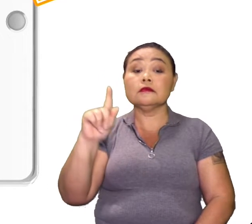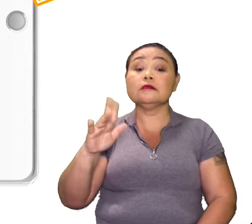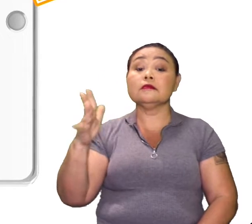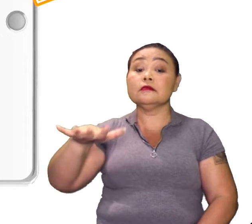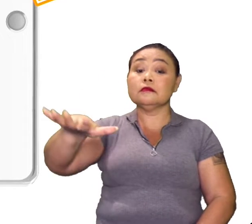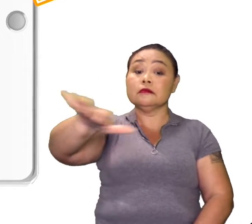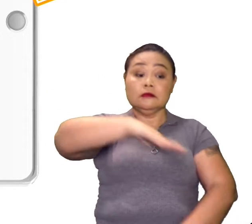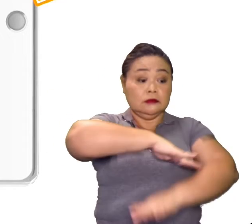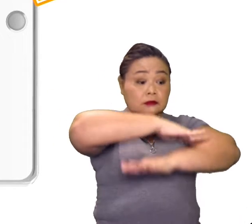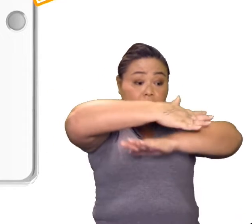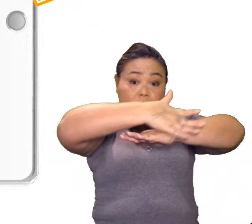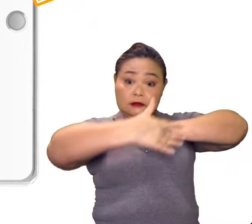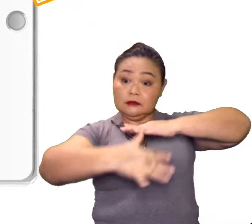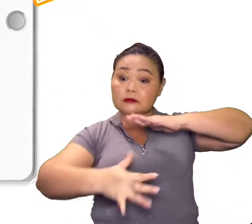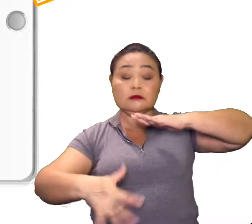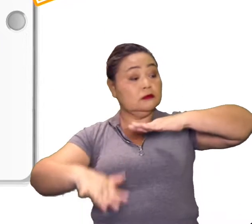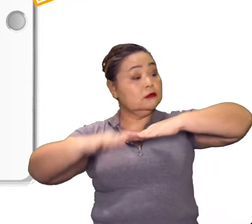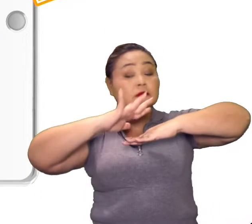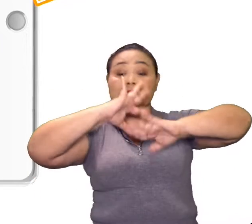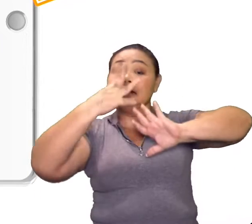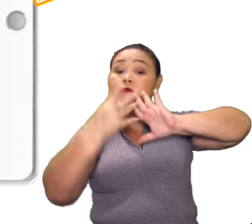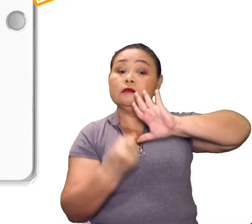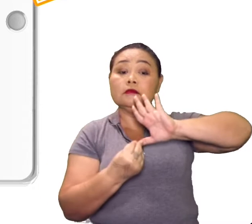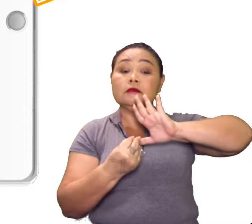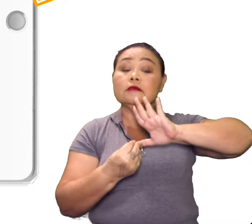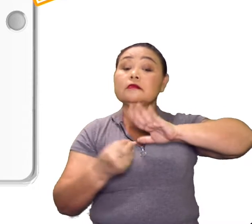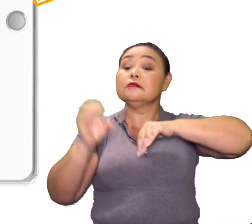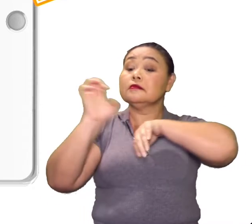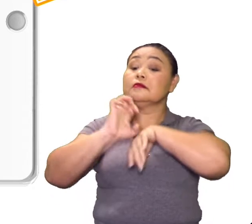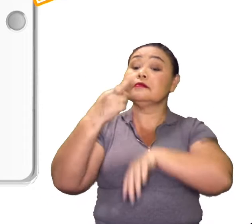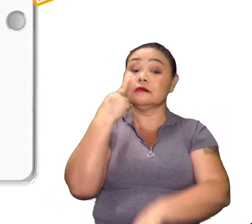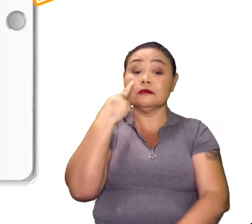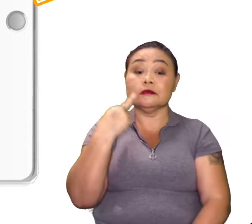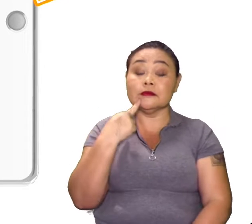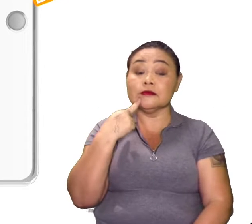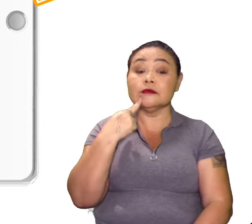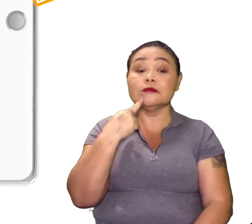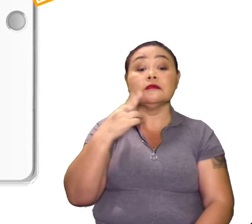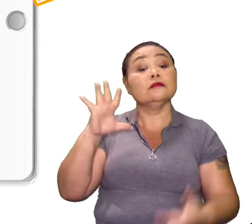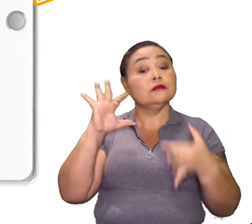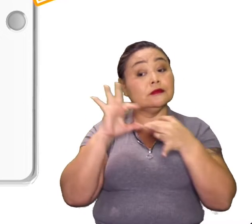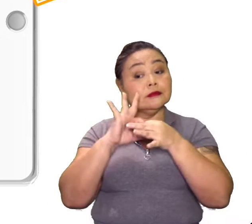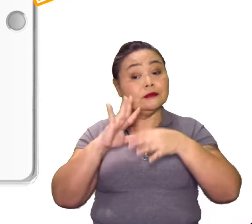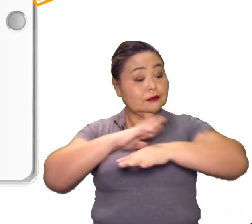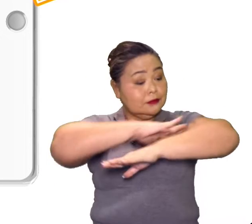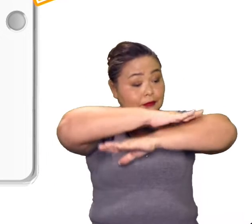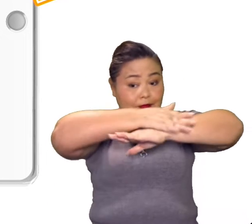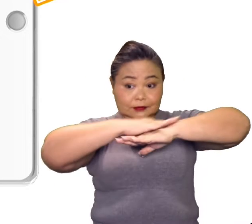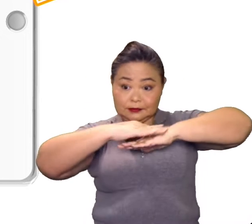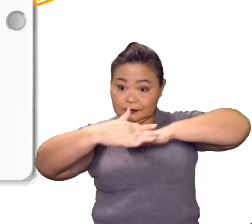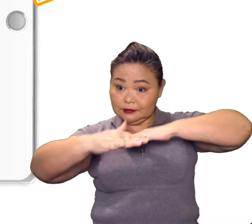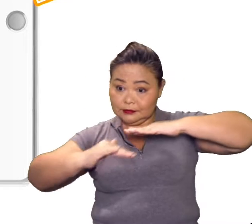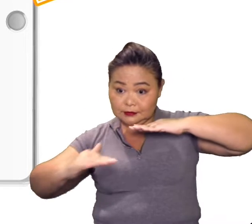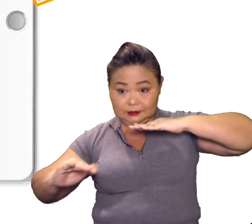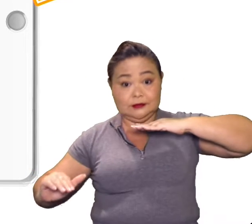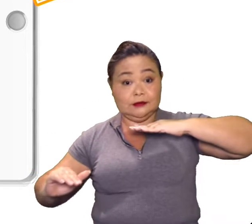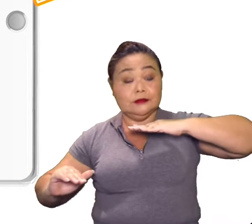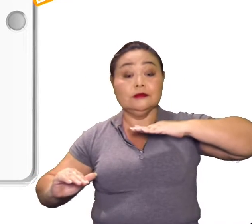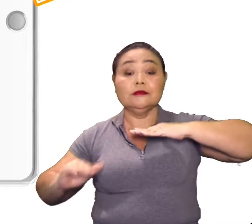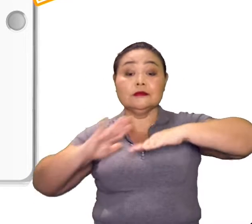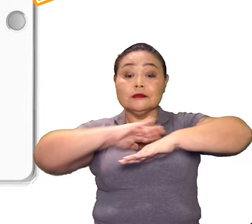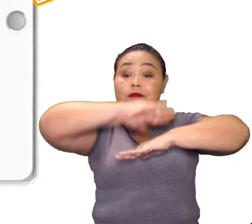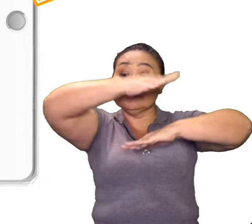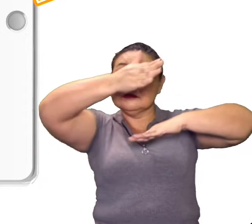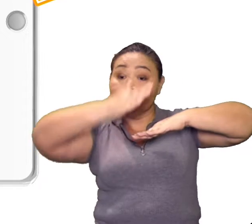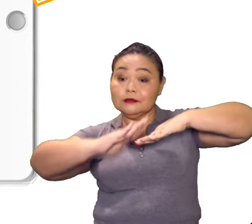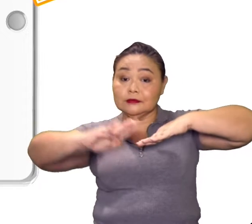a geografia física da Amazônia e do estado de Rondônia. Falamos do contexto geológico, do